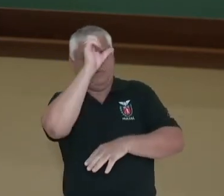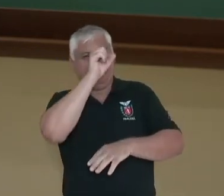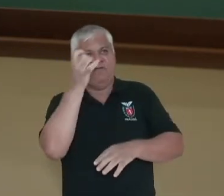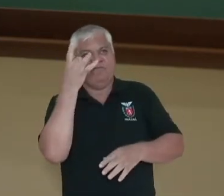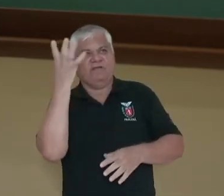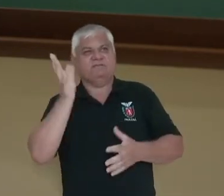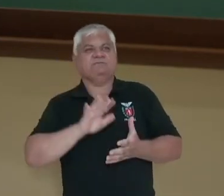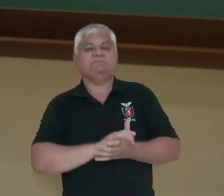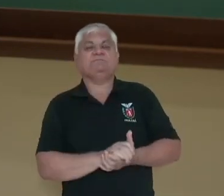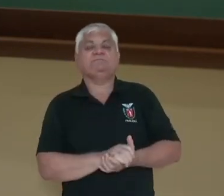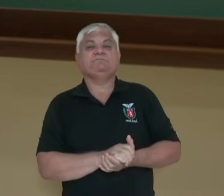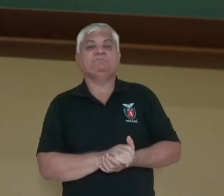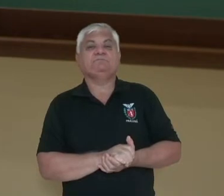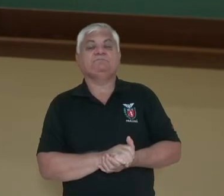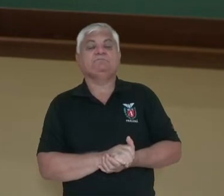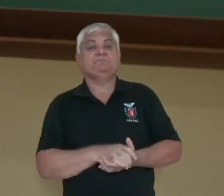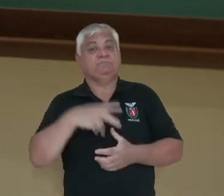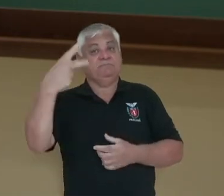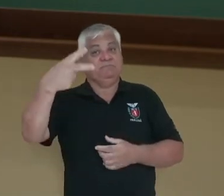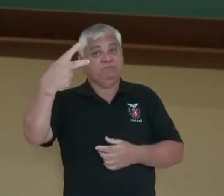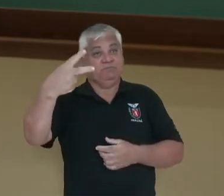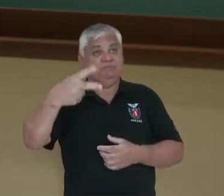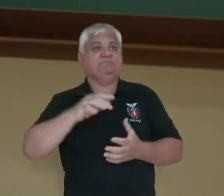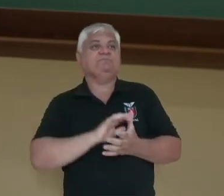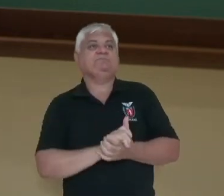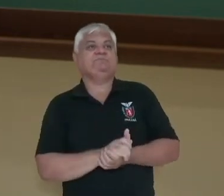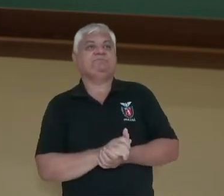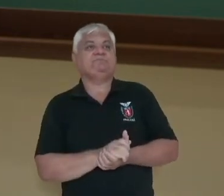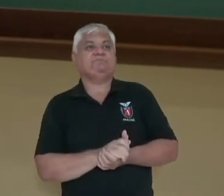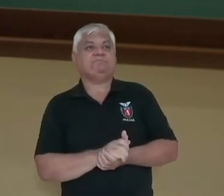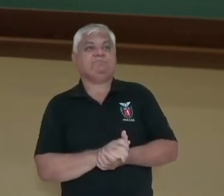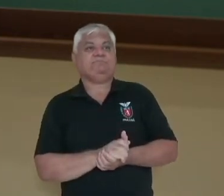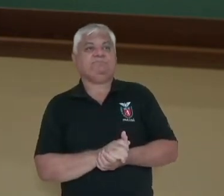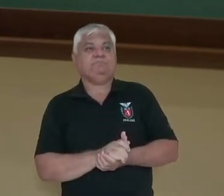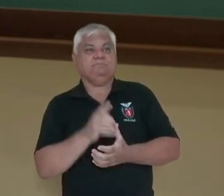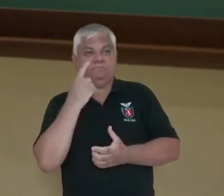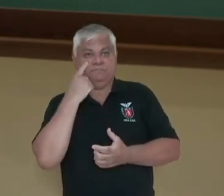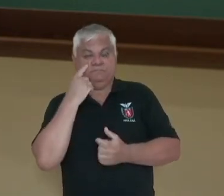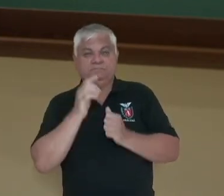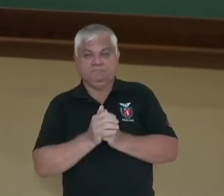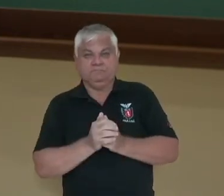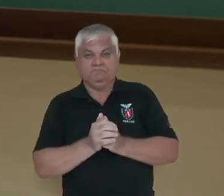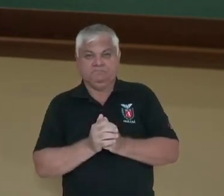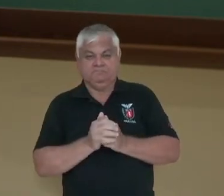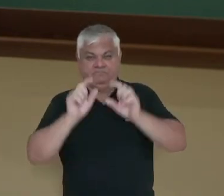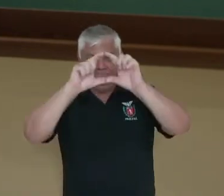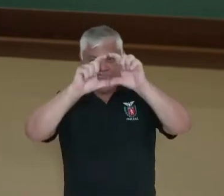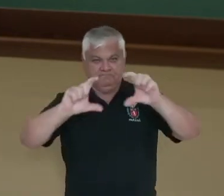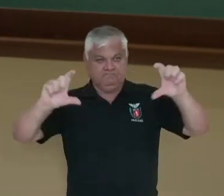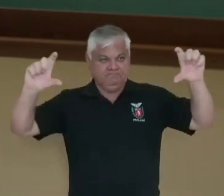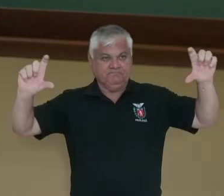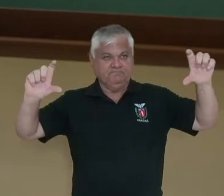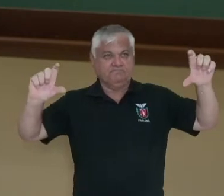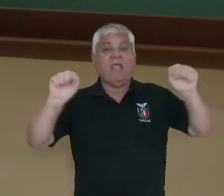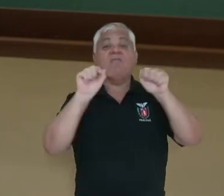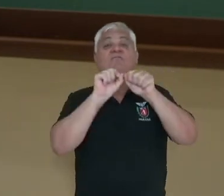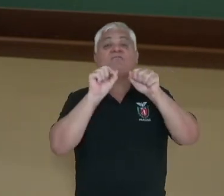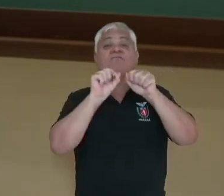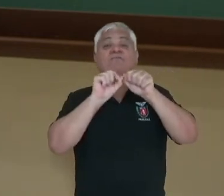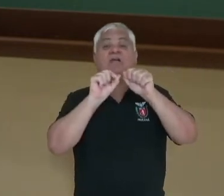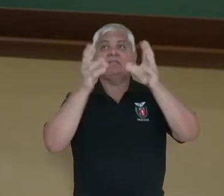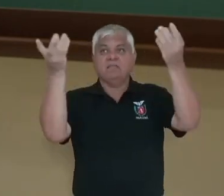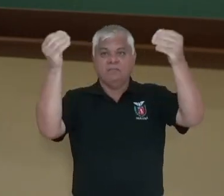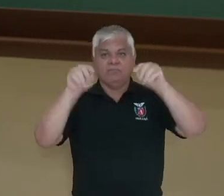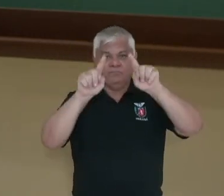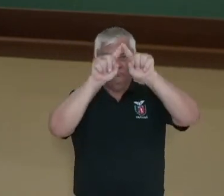para vocês. Exercício. A partir da lei de formação, construa a matriz.